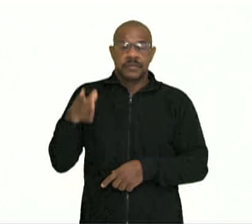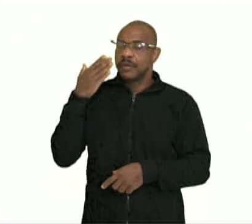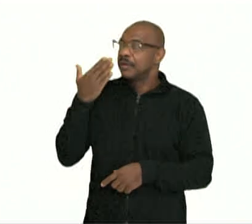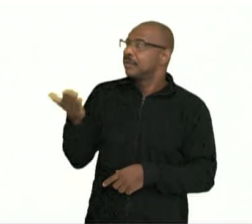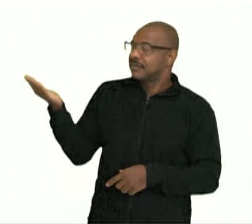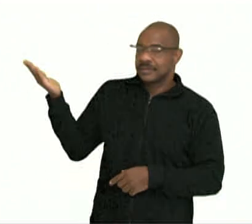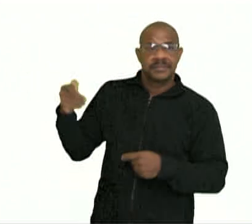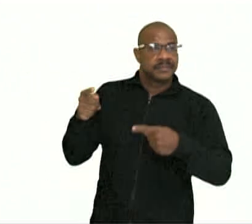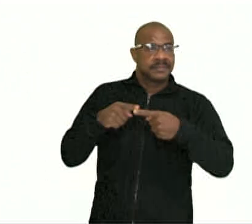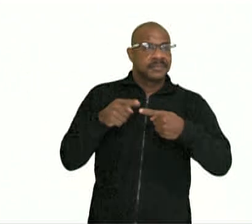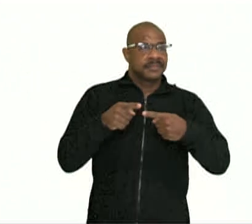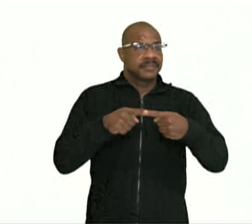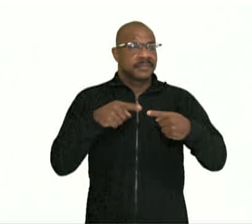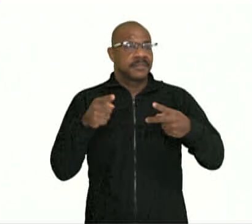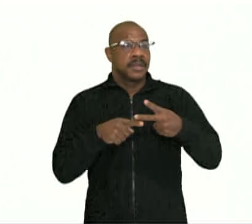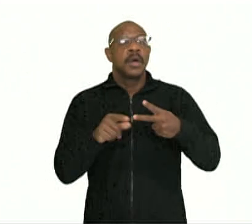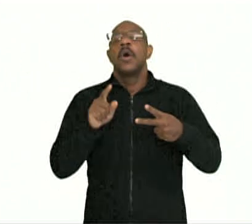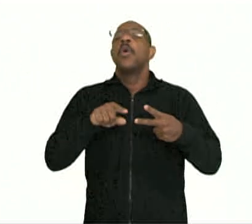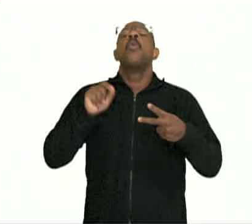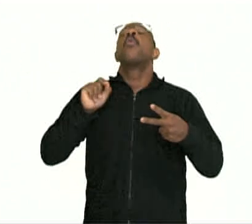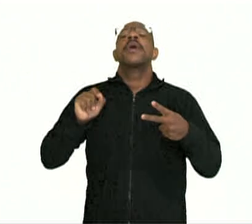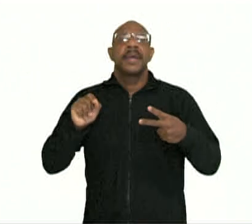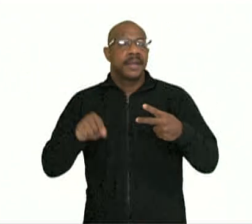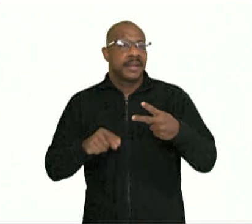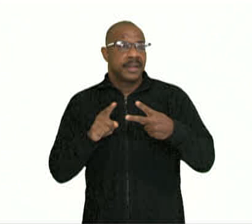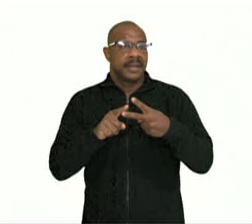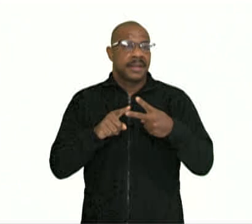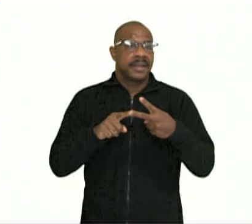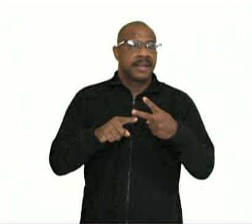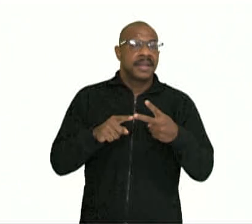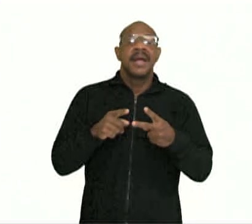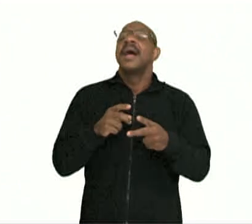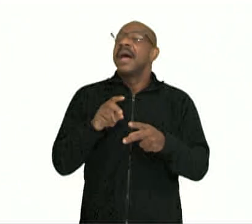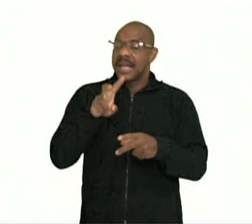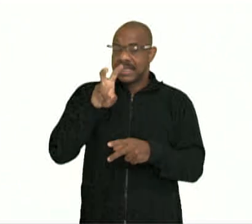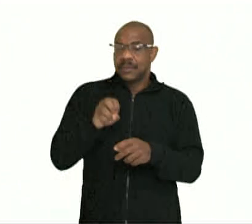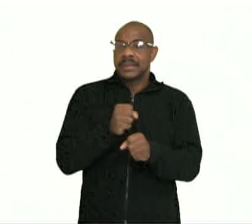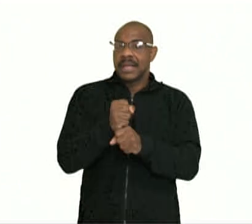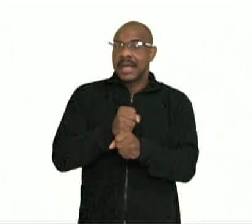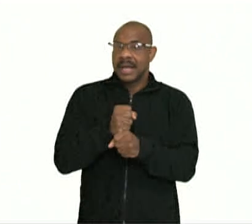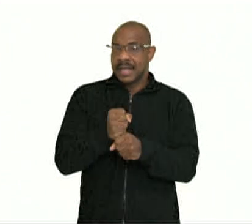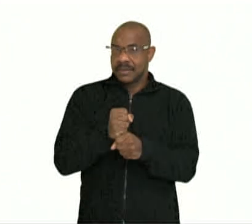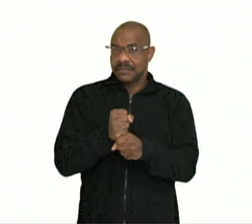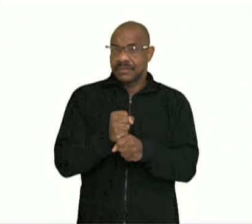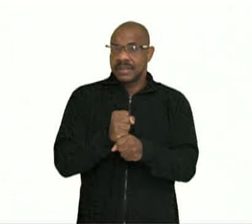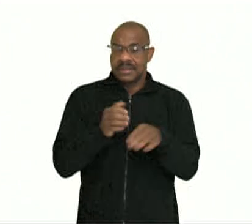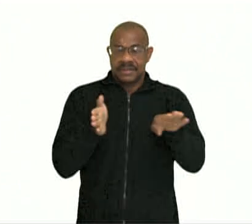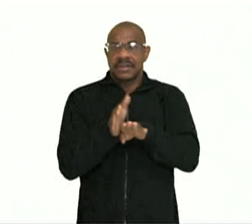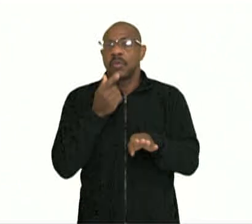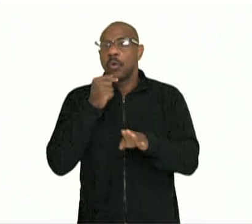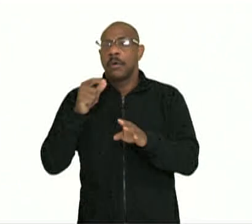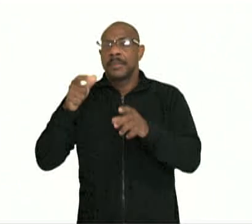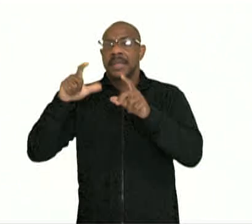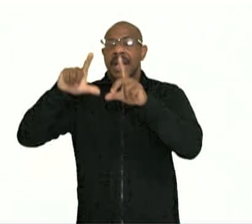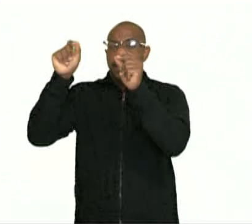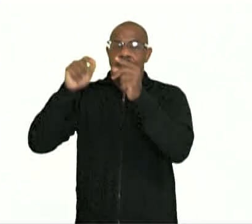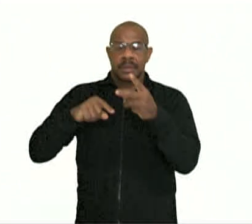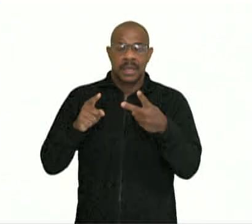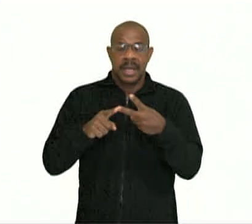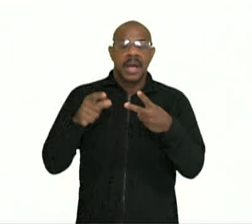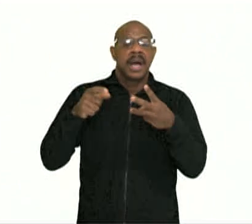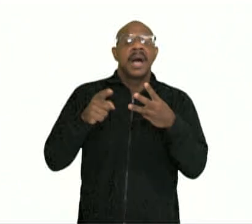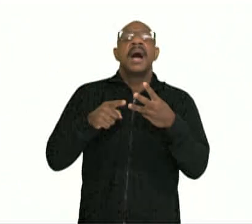César Frias. O que? Relembra os 50 anos da chegada do homem à Lua. Onde? Na